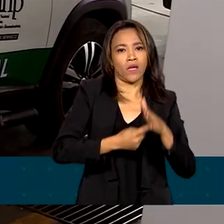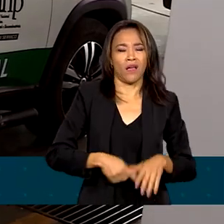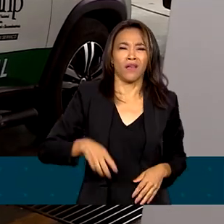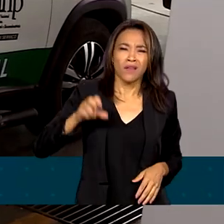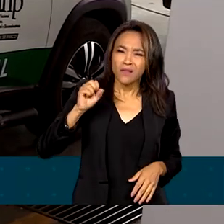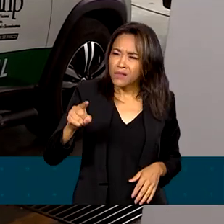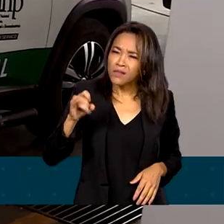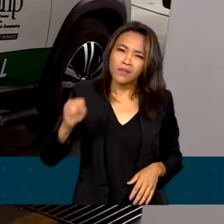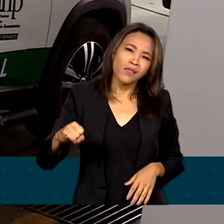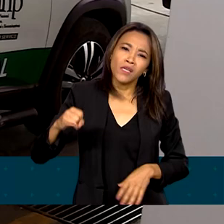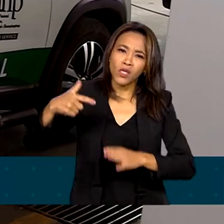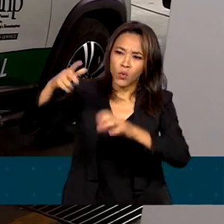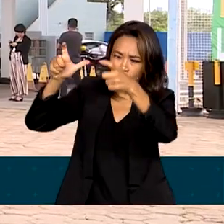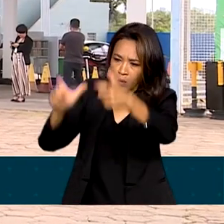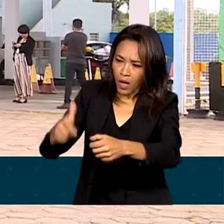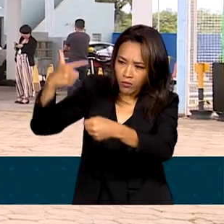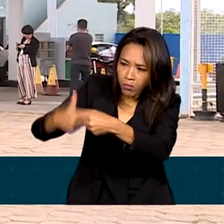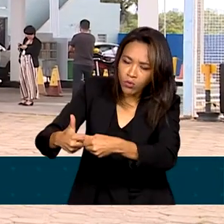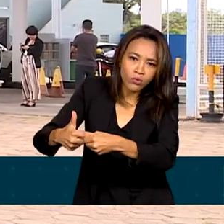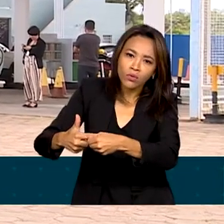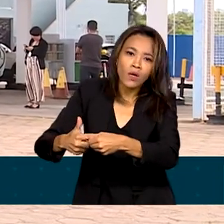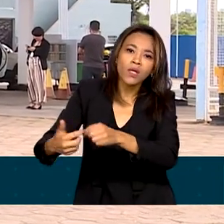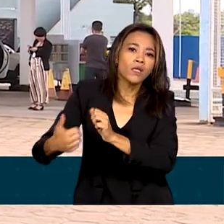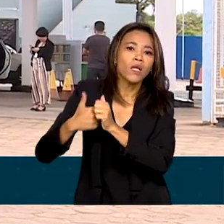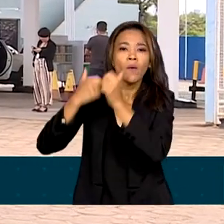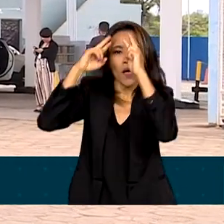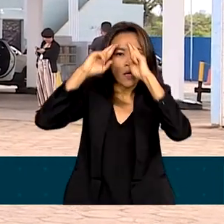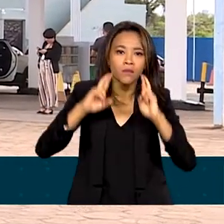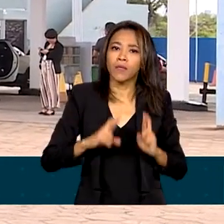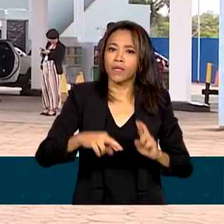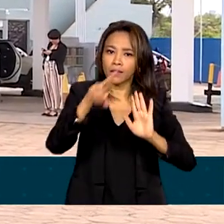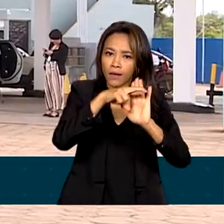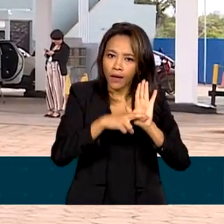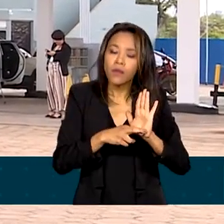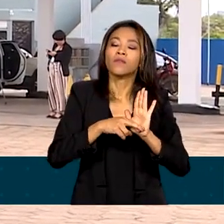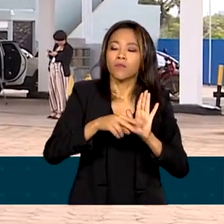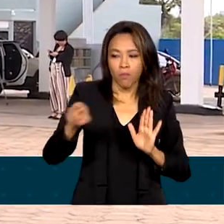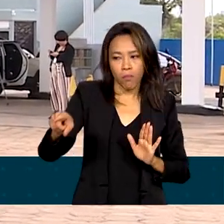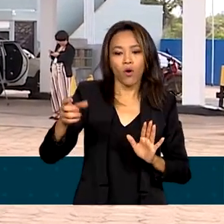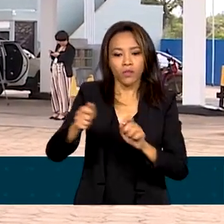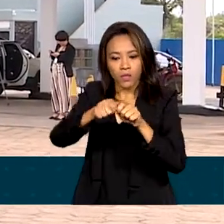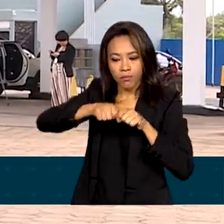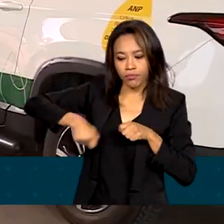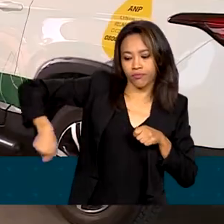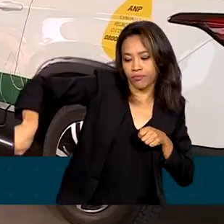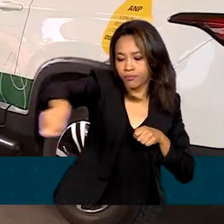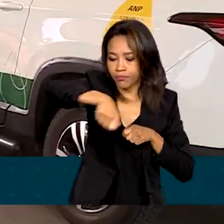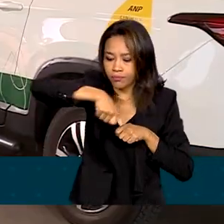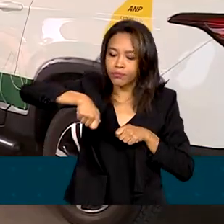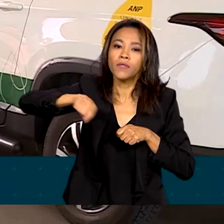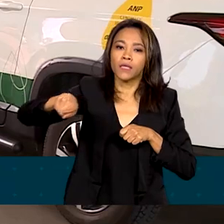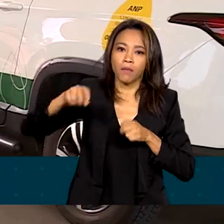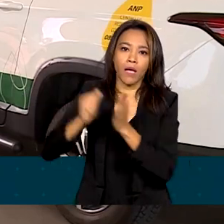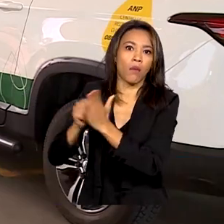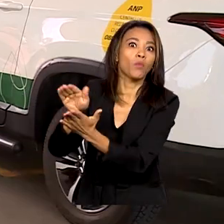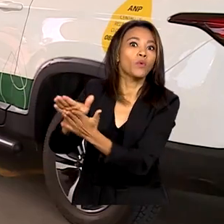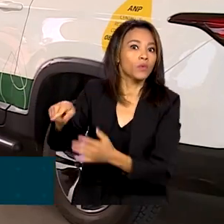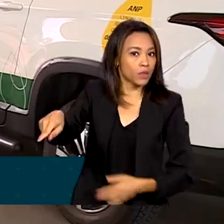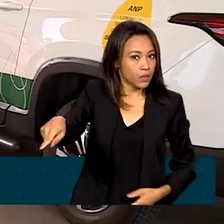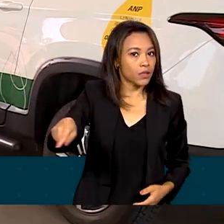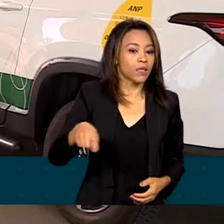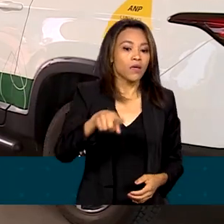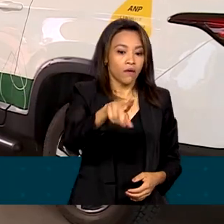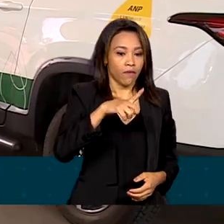às exigências do combustível pode ser interditado e fica sujeito a multas. Ele vai ter um